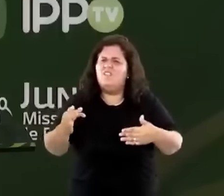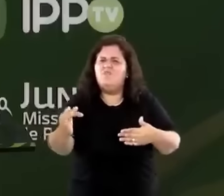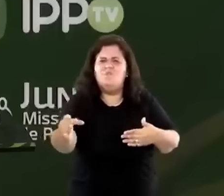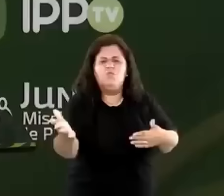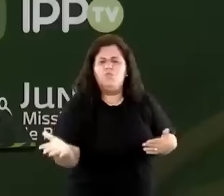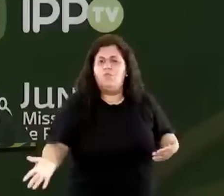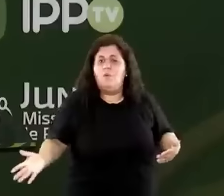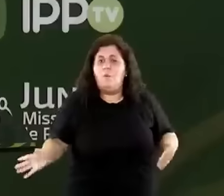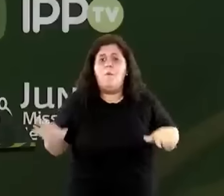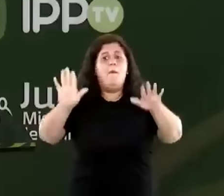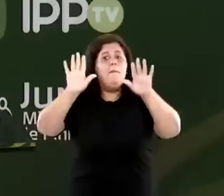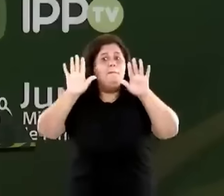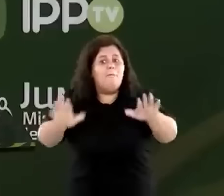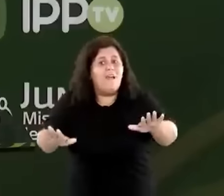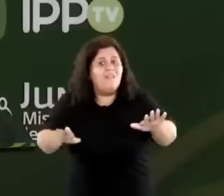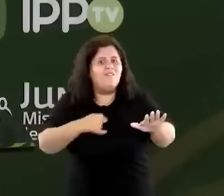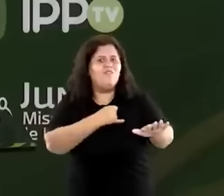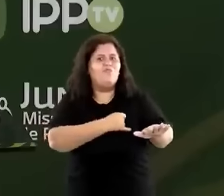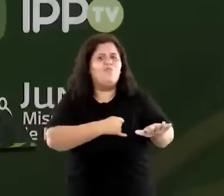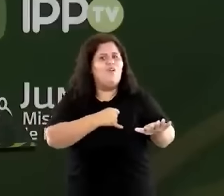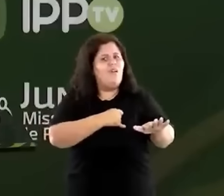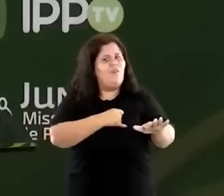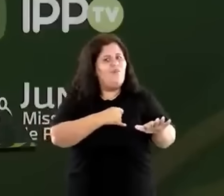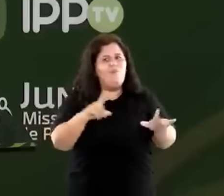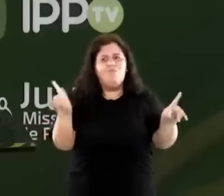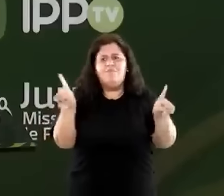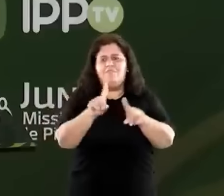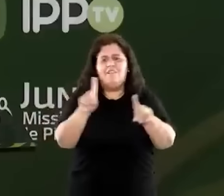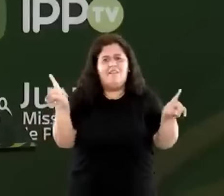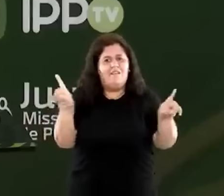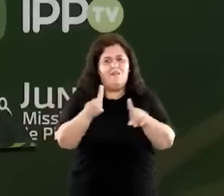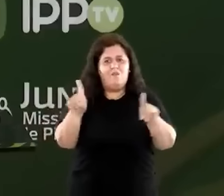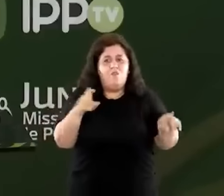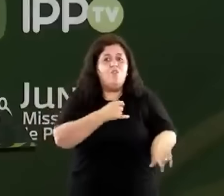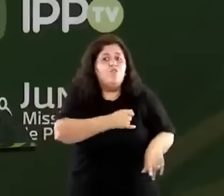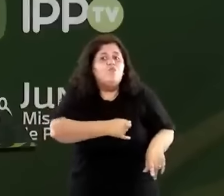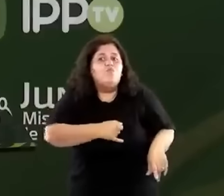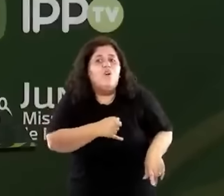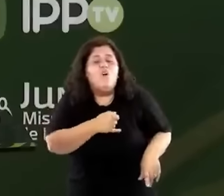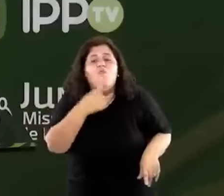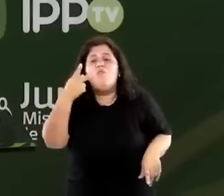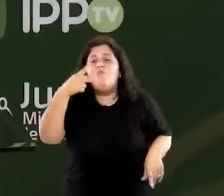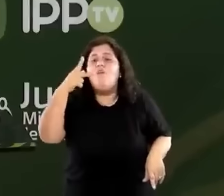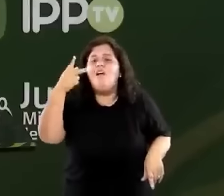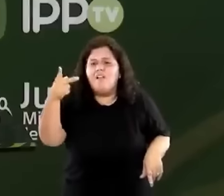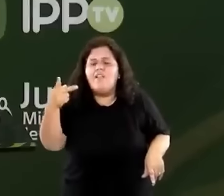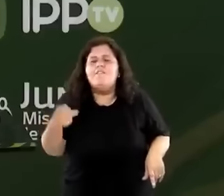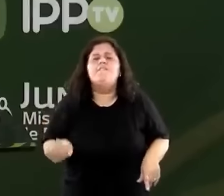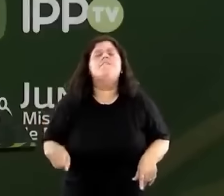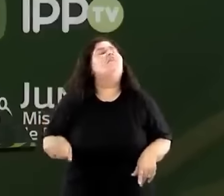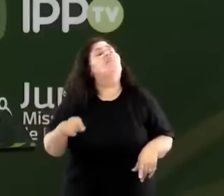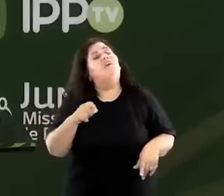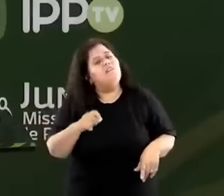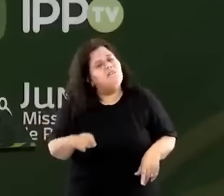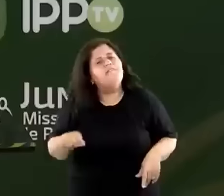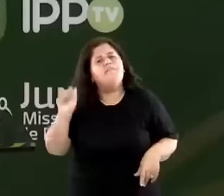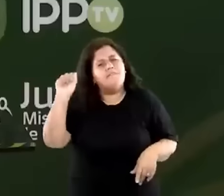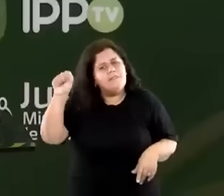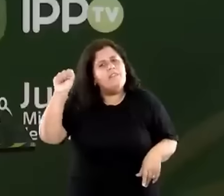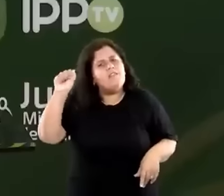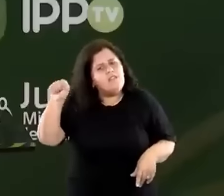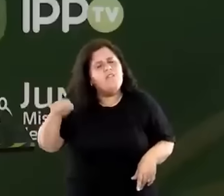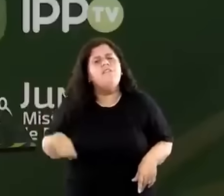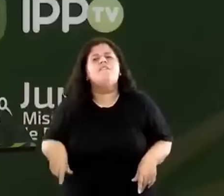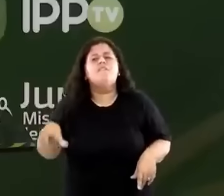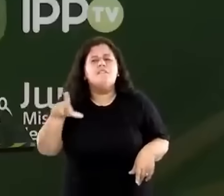exercido juízo sim olha para Sodoma morra Deus exerceu juízo olha pro